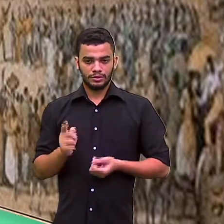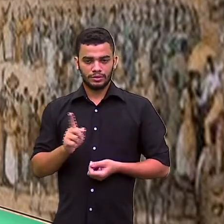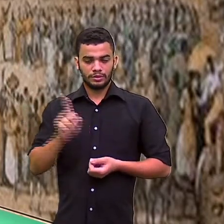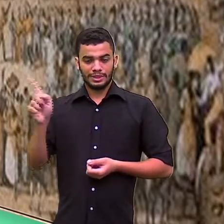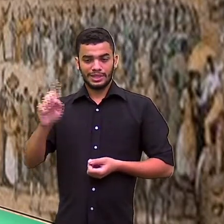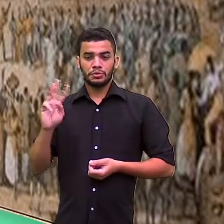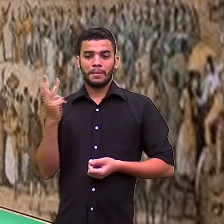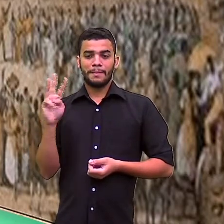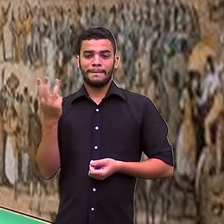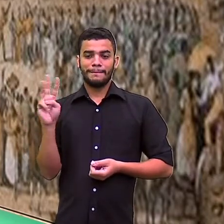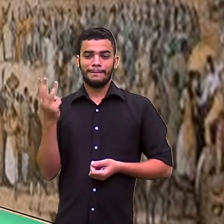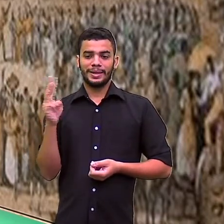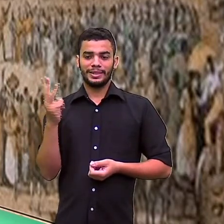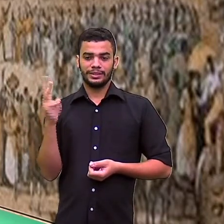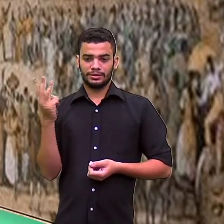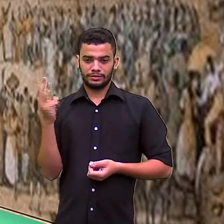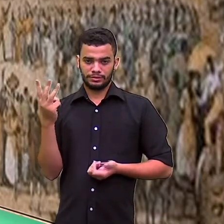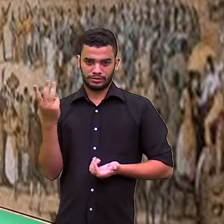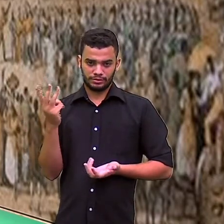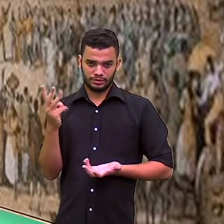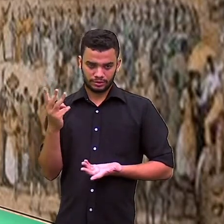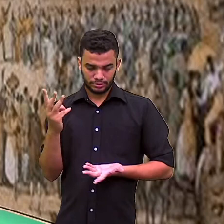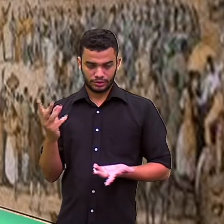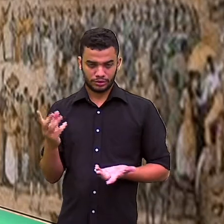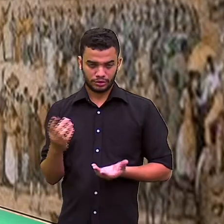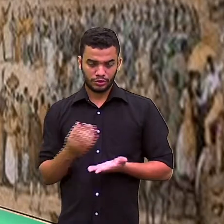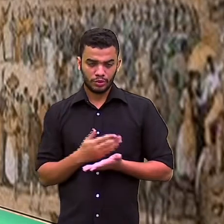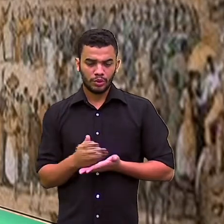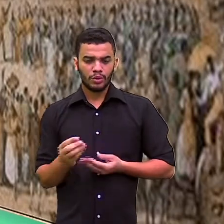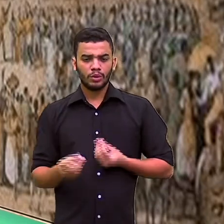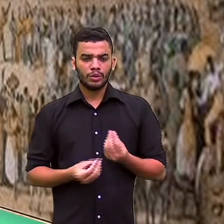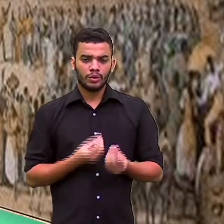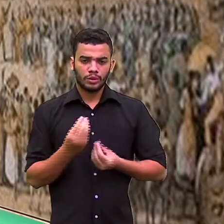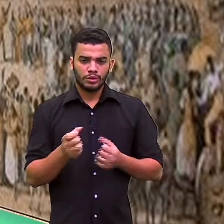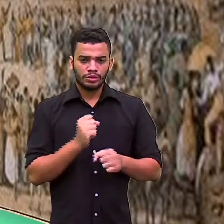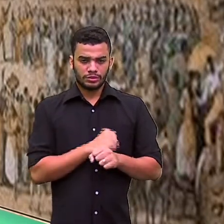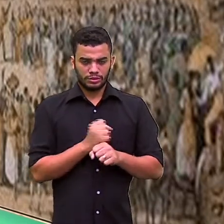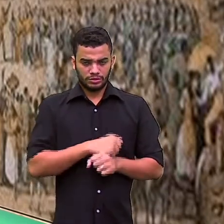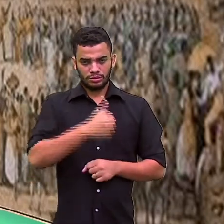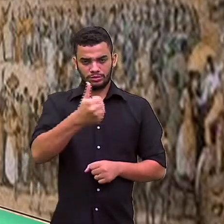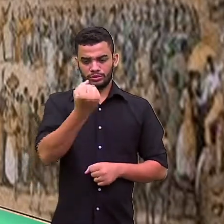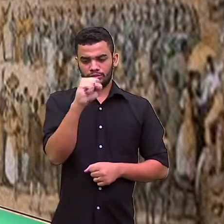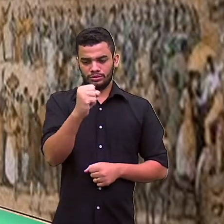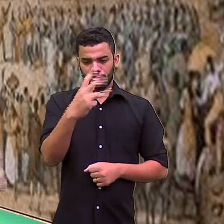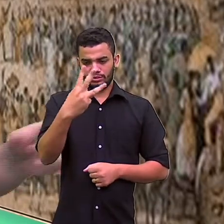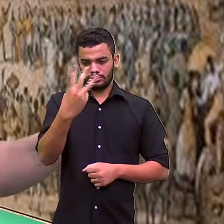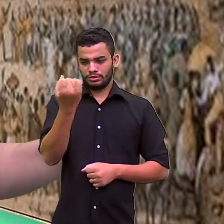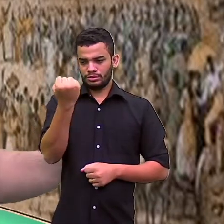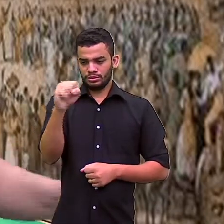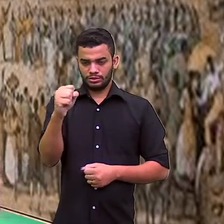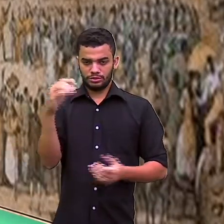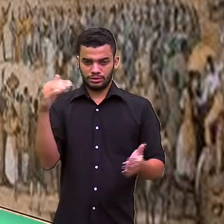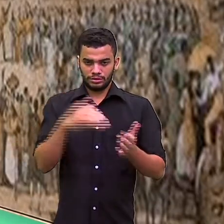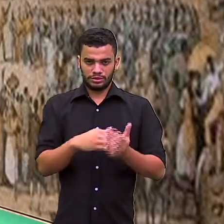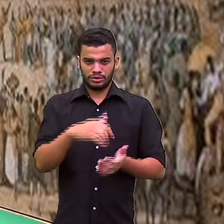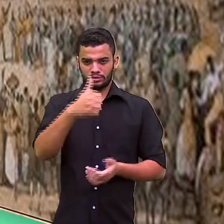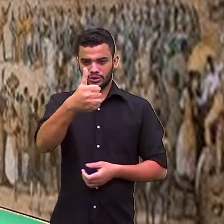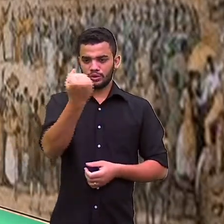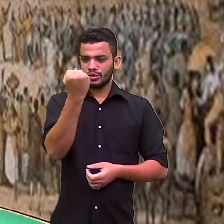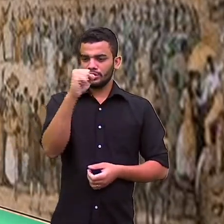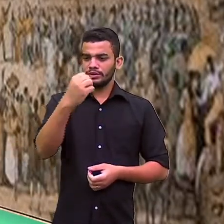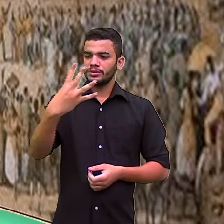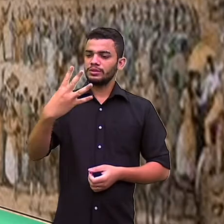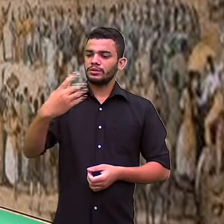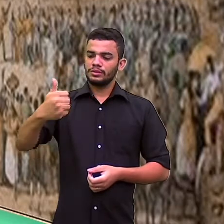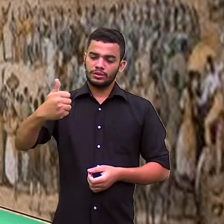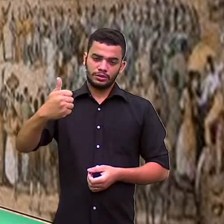que hoje é o atual Maranhão, nos anos de 1838 a 1841.